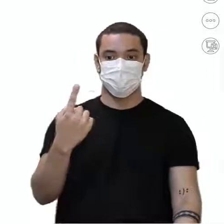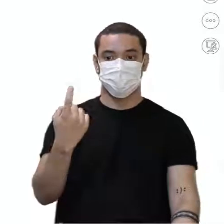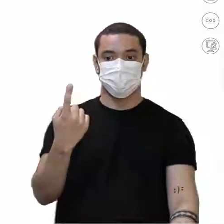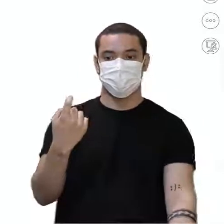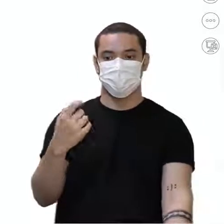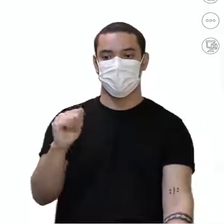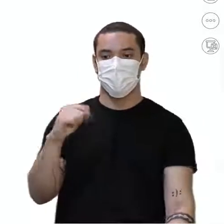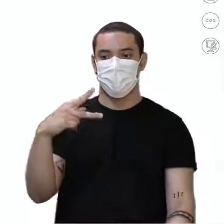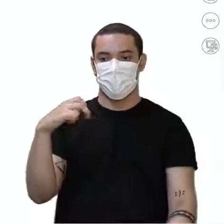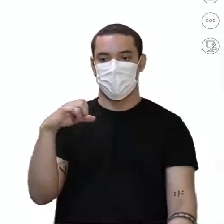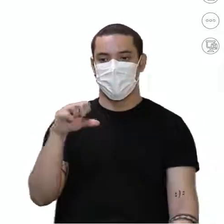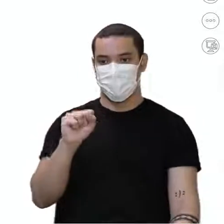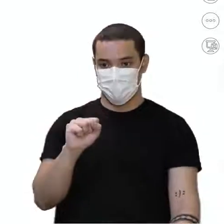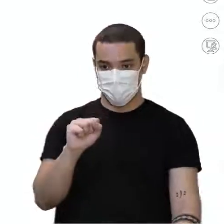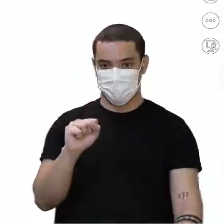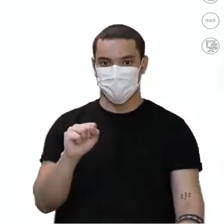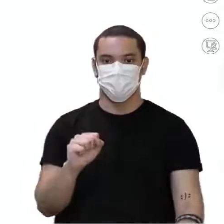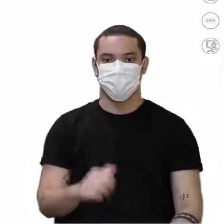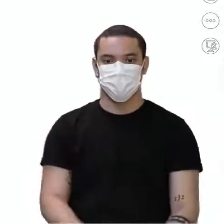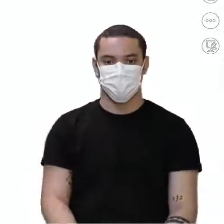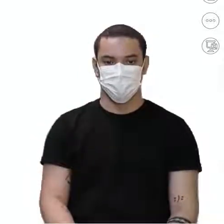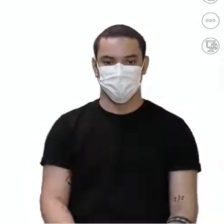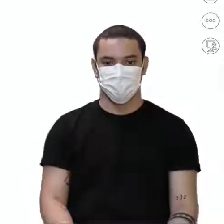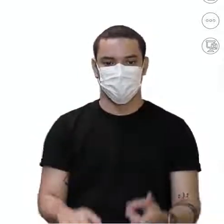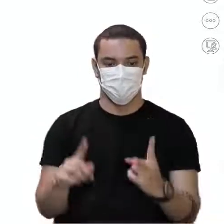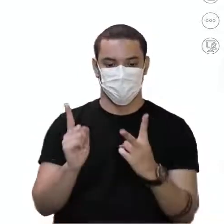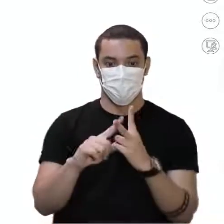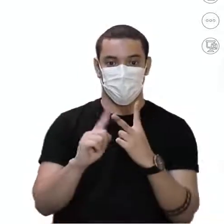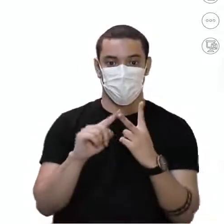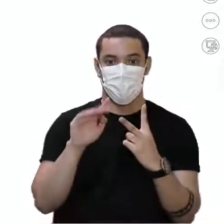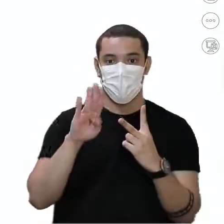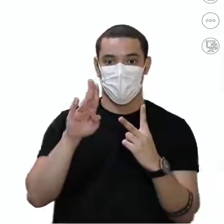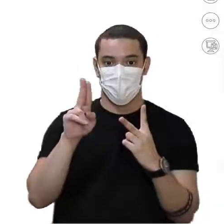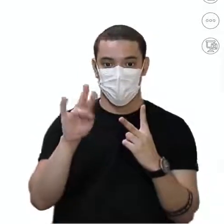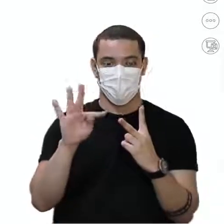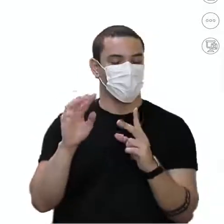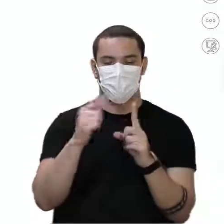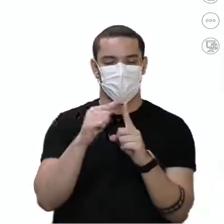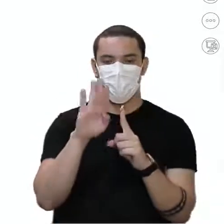somente, enfim. E o but significa meu mais, a gente já viu